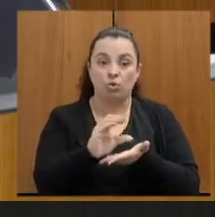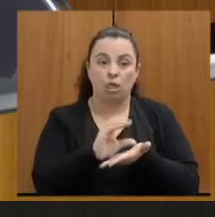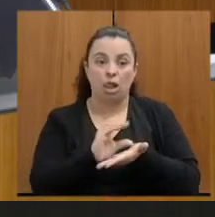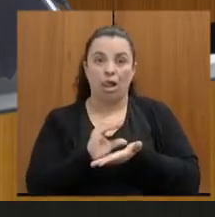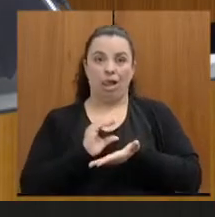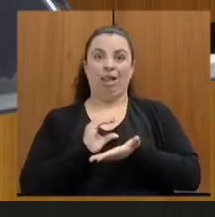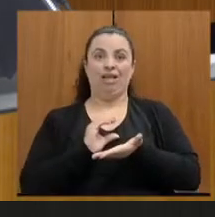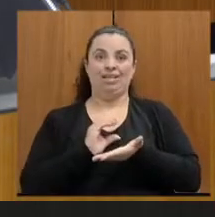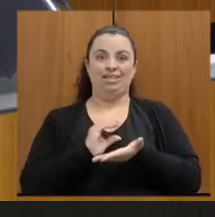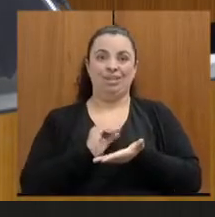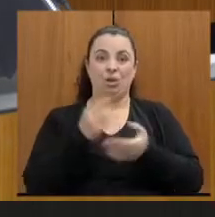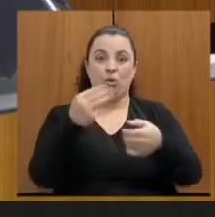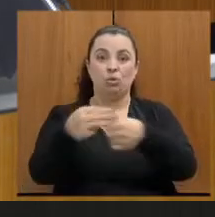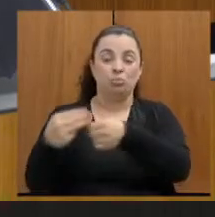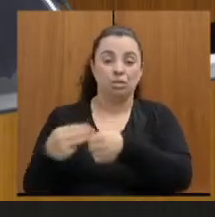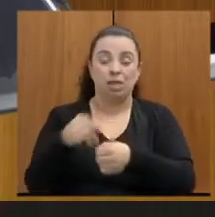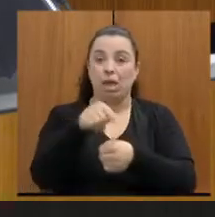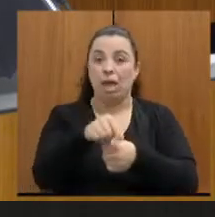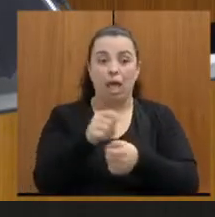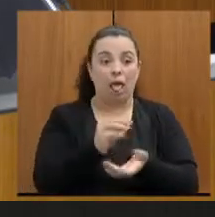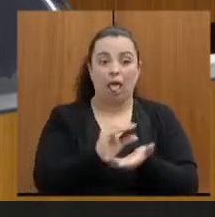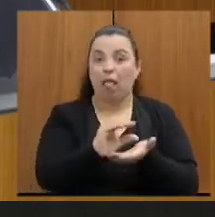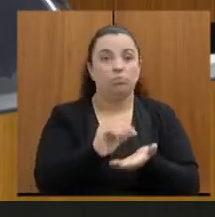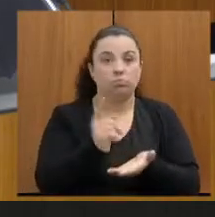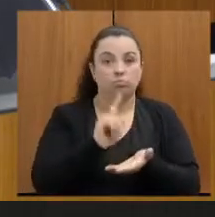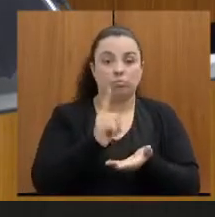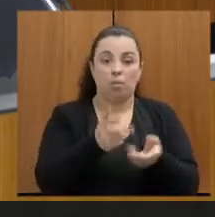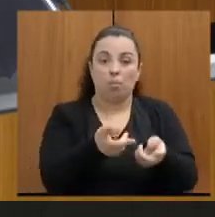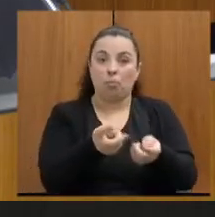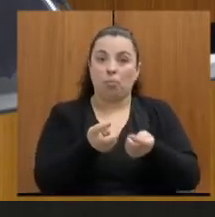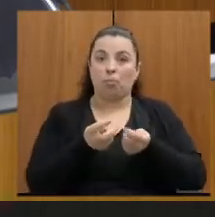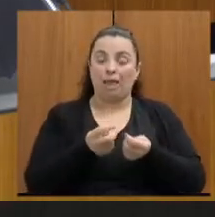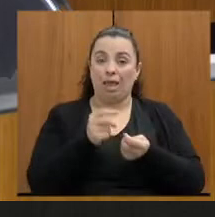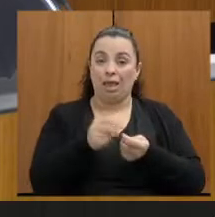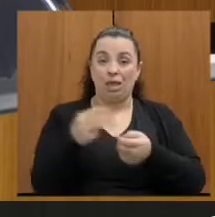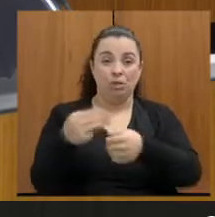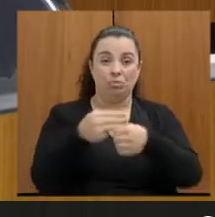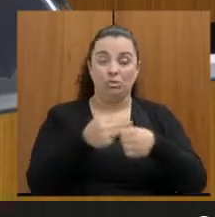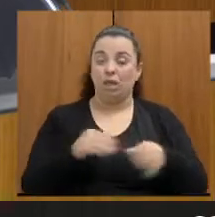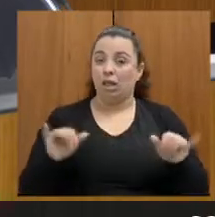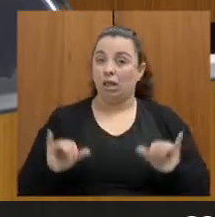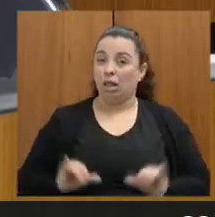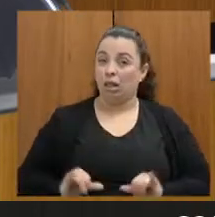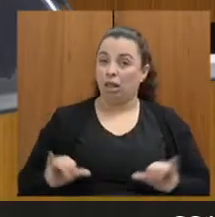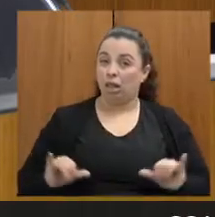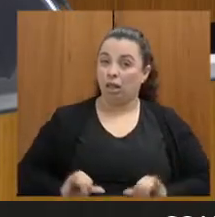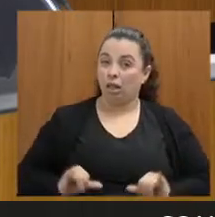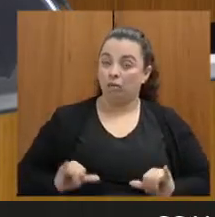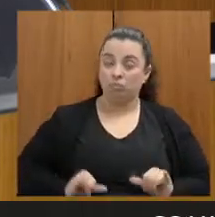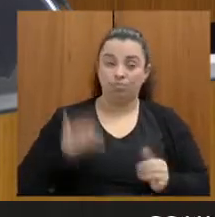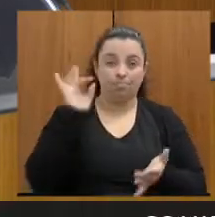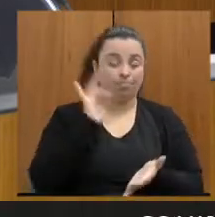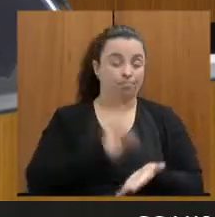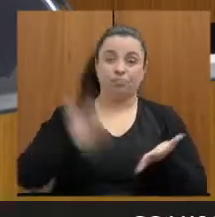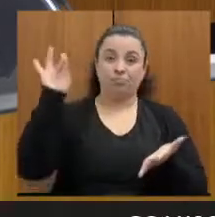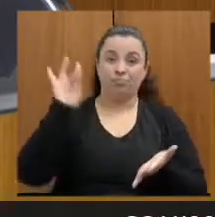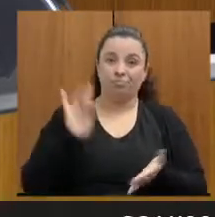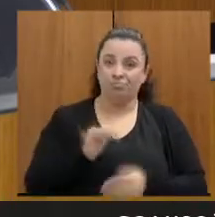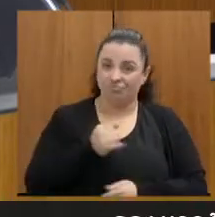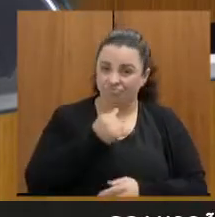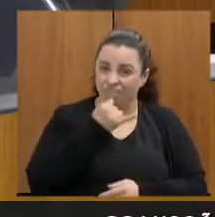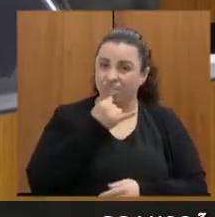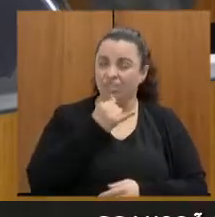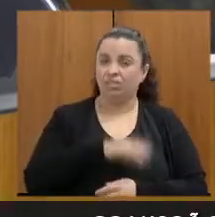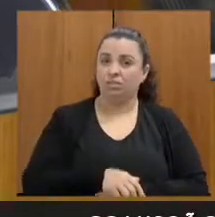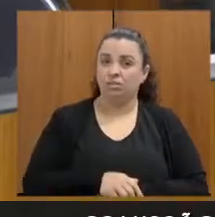municípios passaram por uma situação crítica horrorosa lamentável e muito me admira inclusive